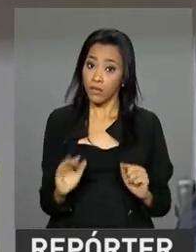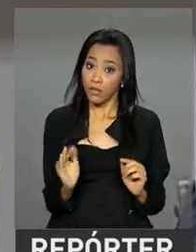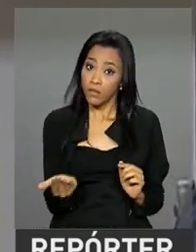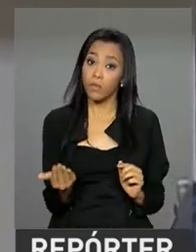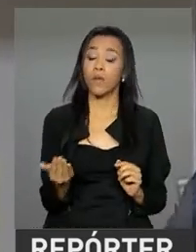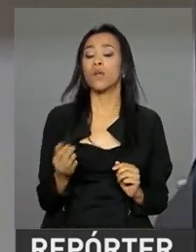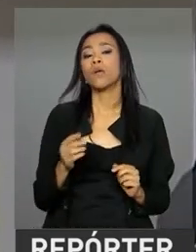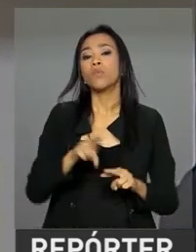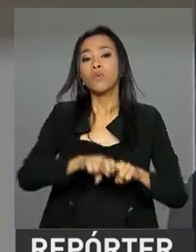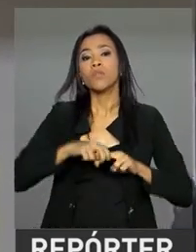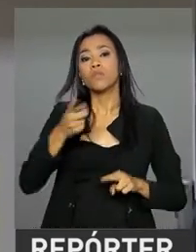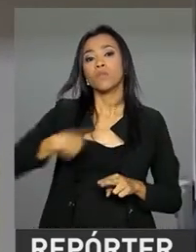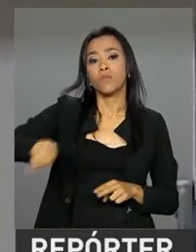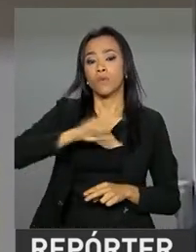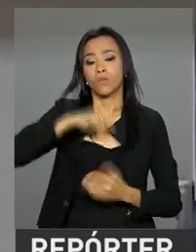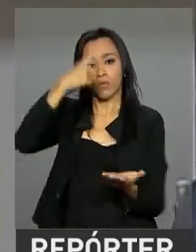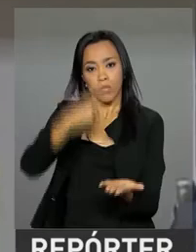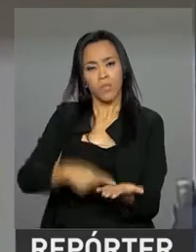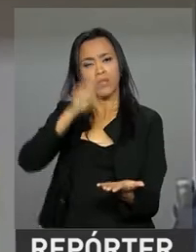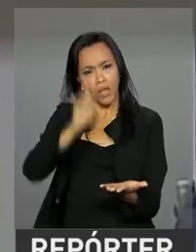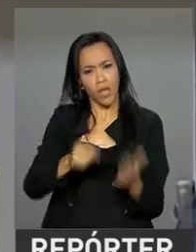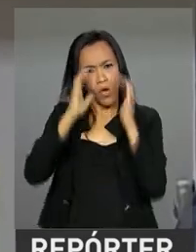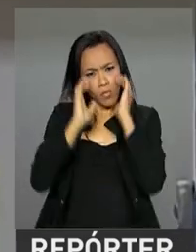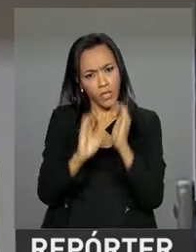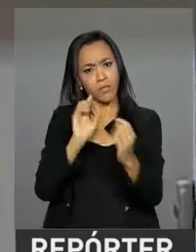o nosso compromisso é cumprir a meta e ela será cumprida